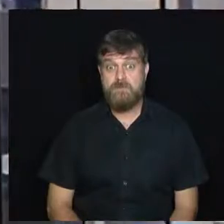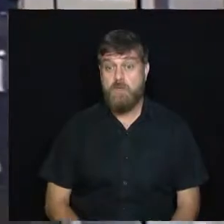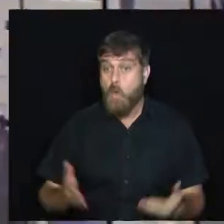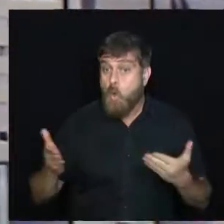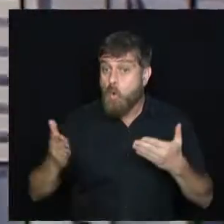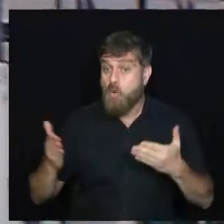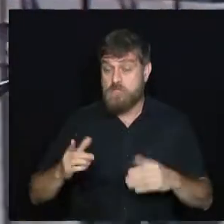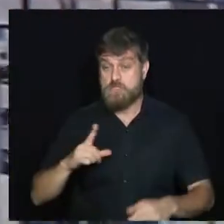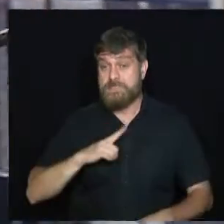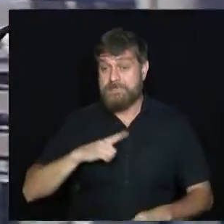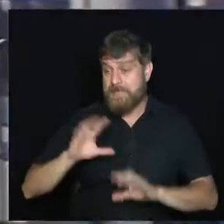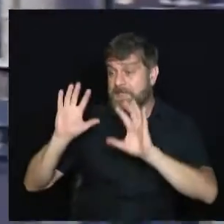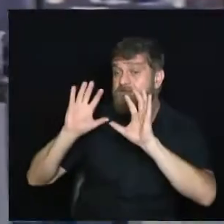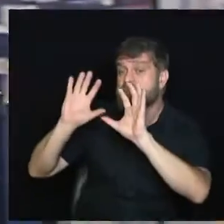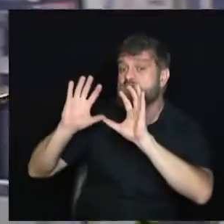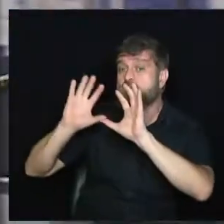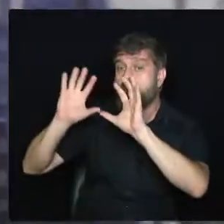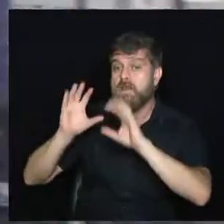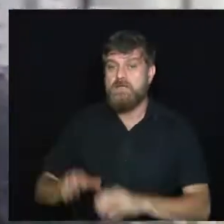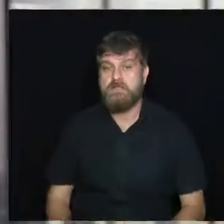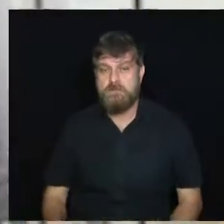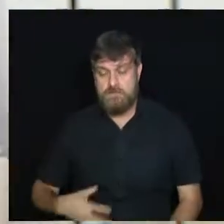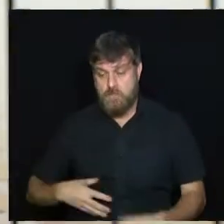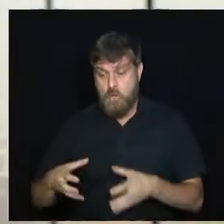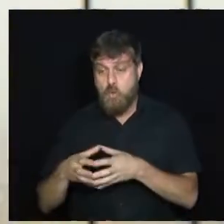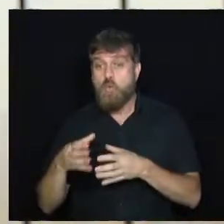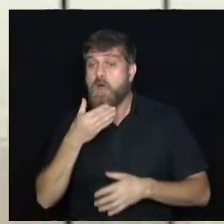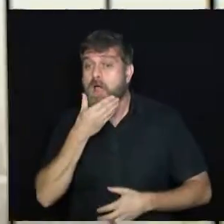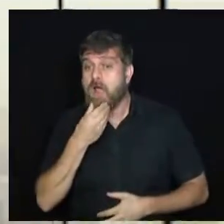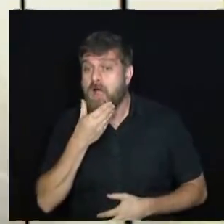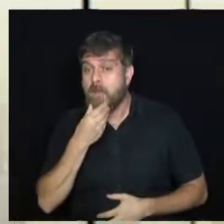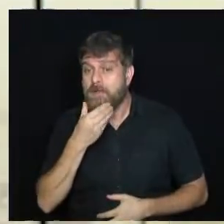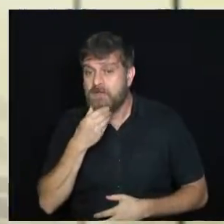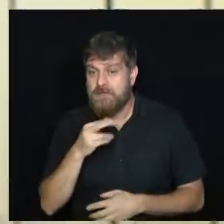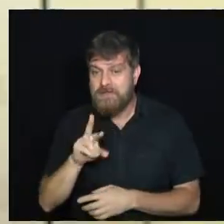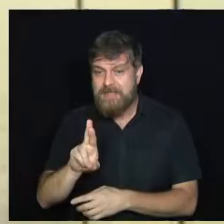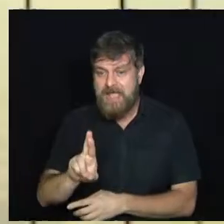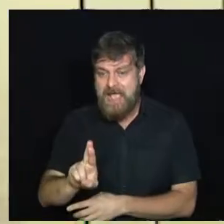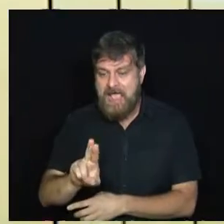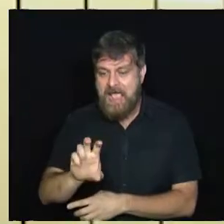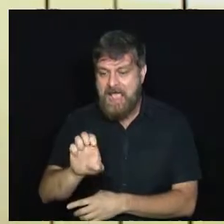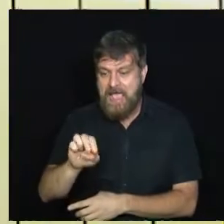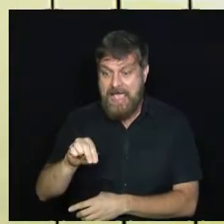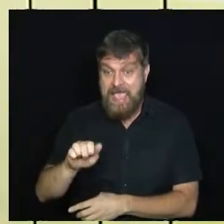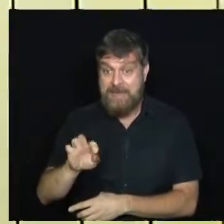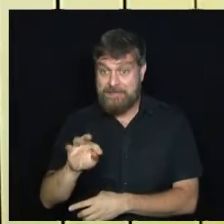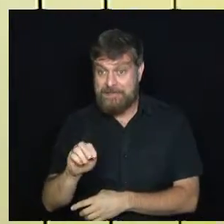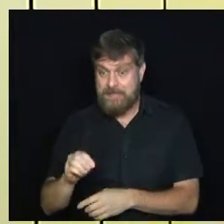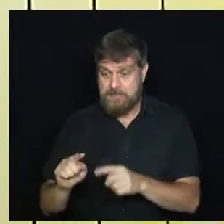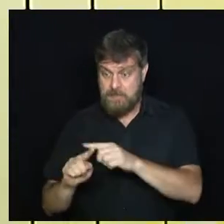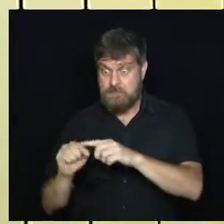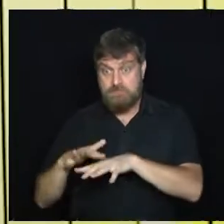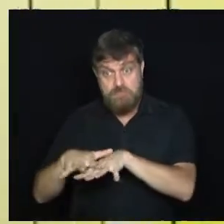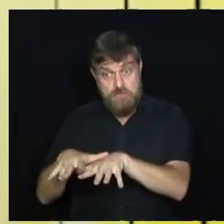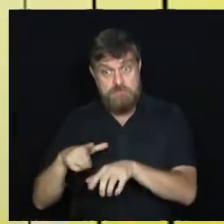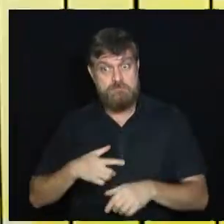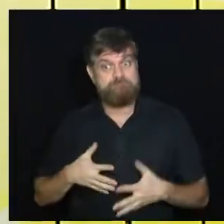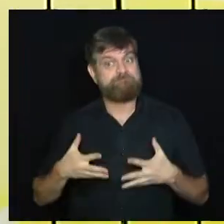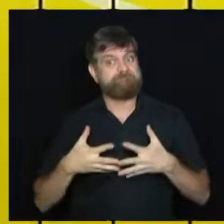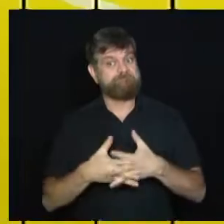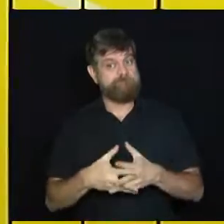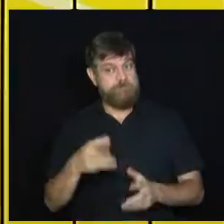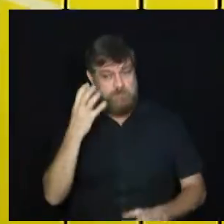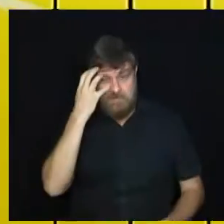Hoje é dia de vôlei. Na Superliga Masculina, o vôlei Renata tem uma parada complicadíssima no ginásio do